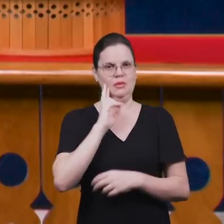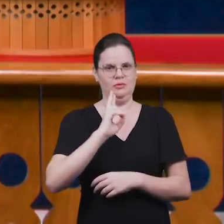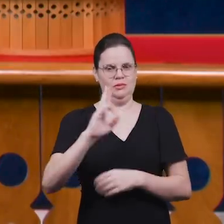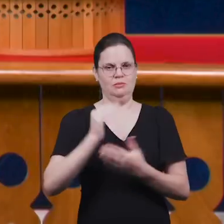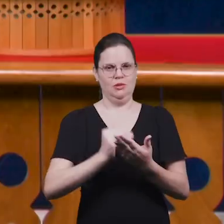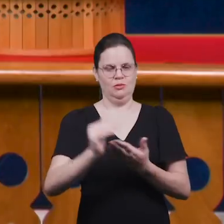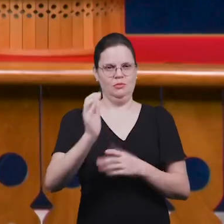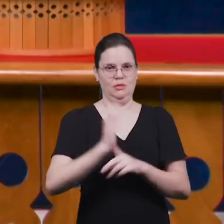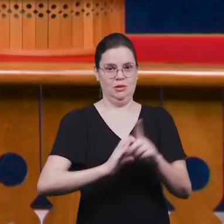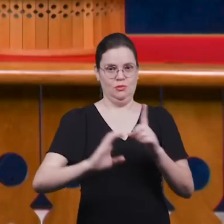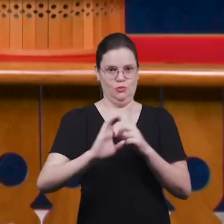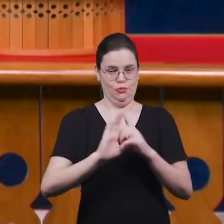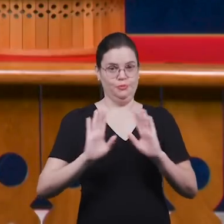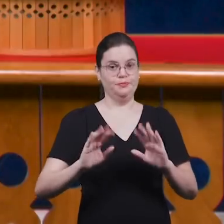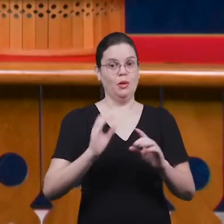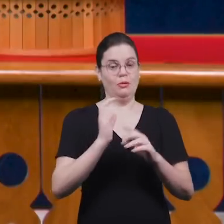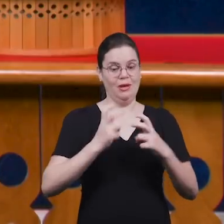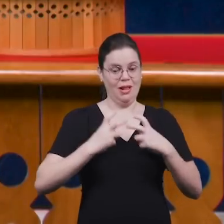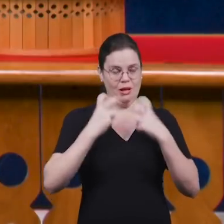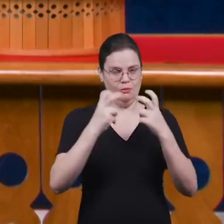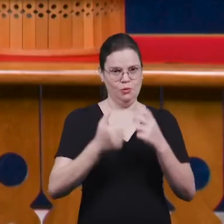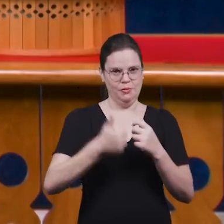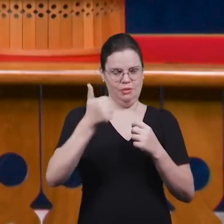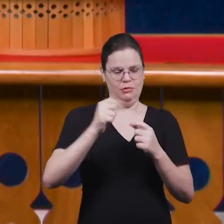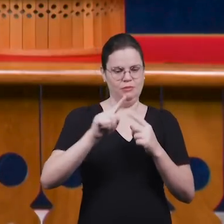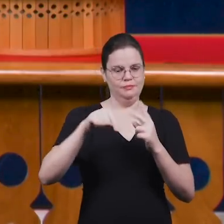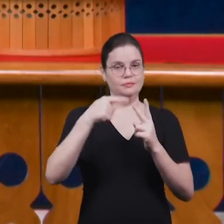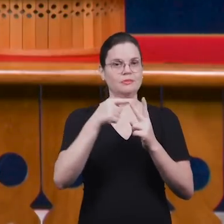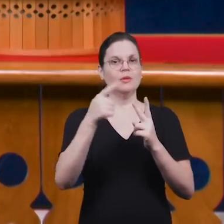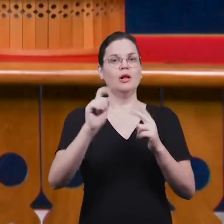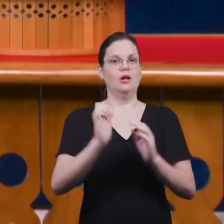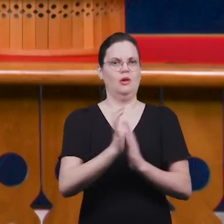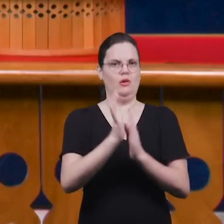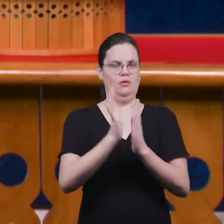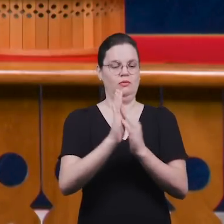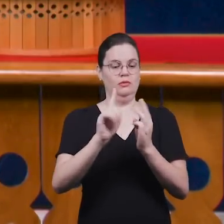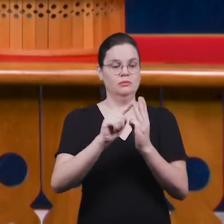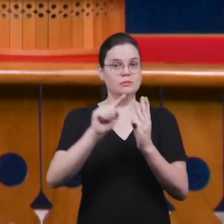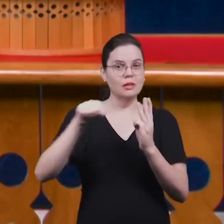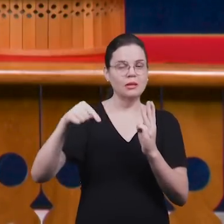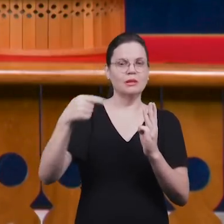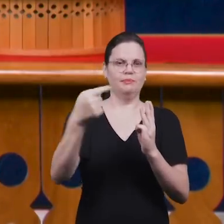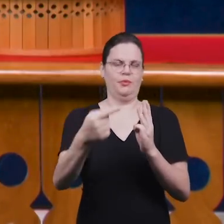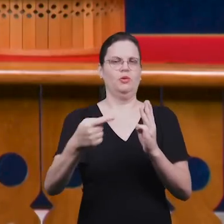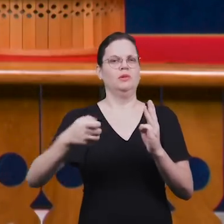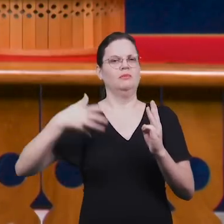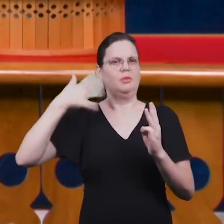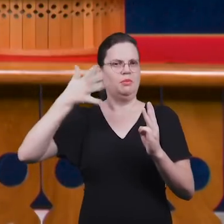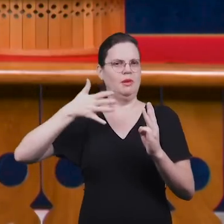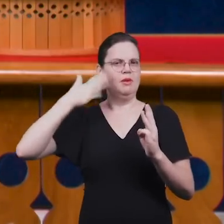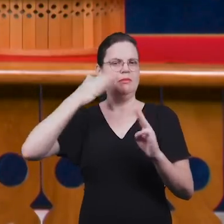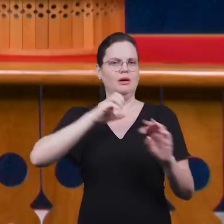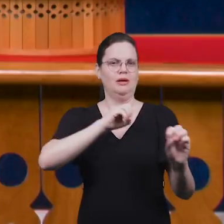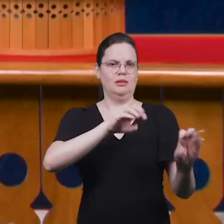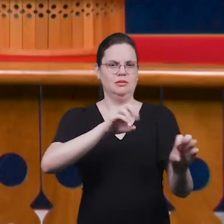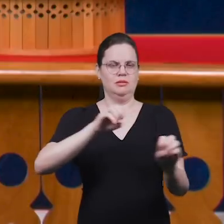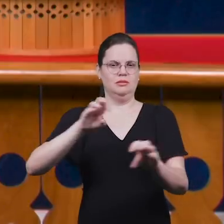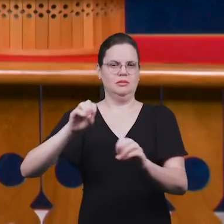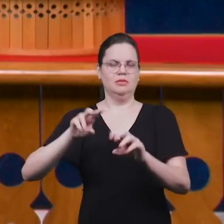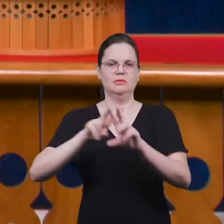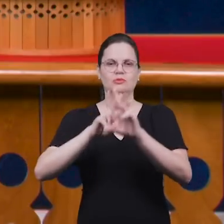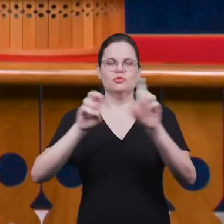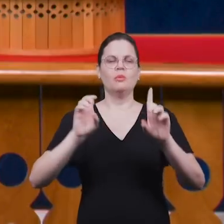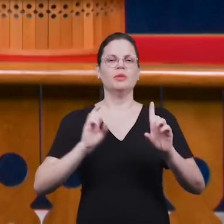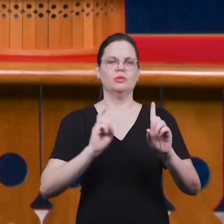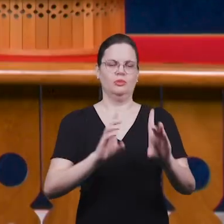dando início a este culto. Após o clamor, nós vamos cantar um louvor e logo em seguida ao louvor,